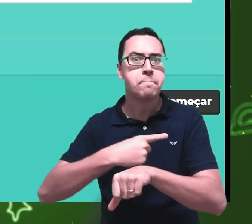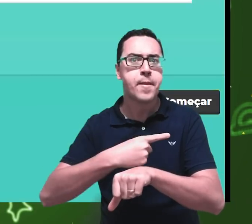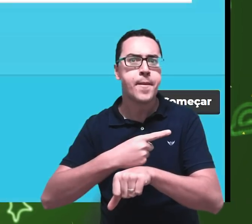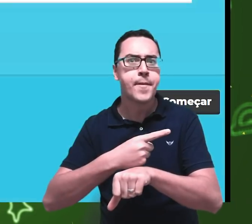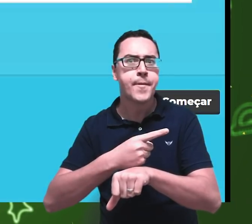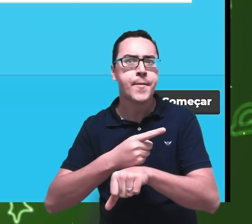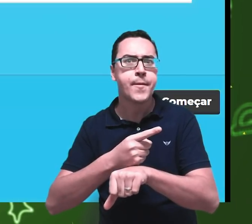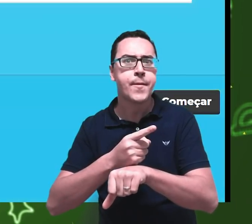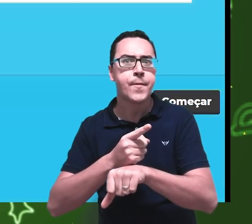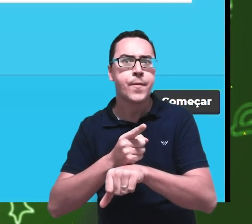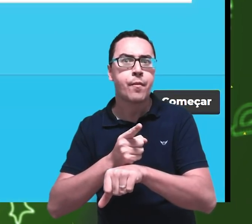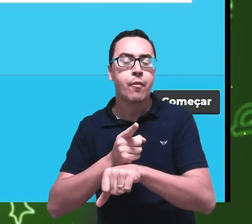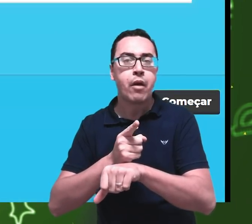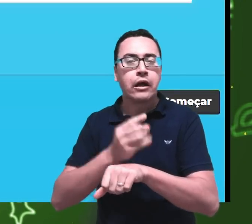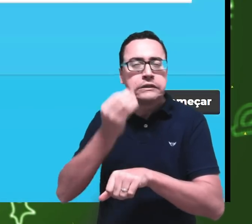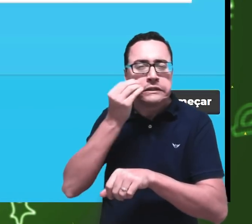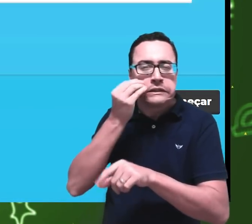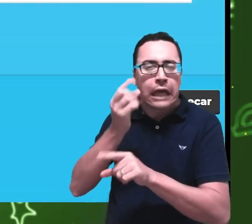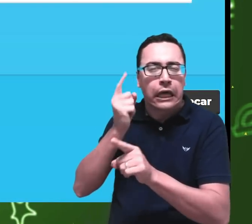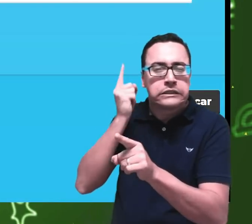a resposta correta, tá bom?